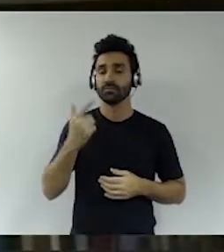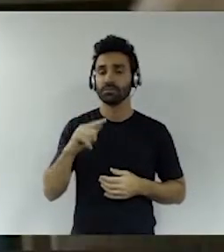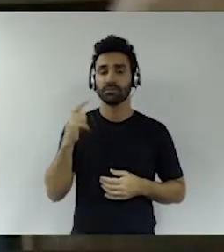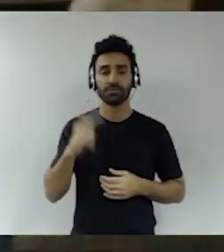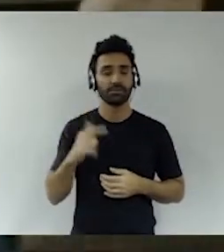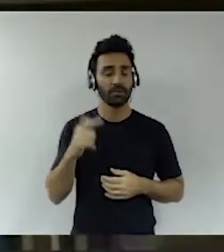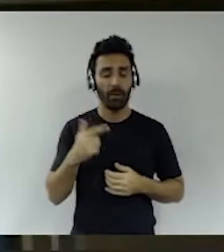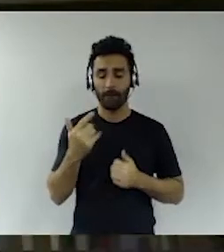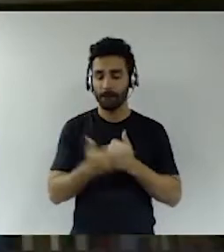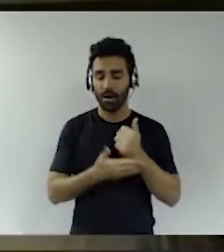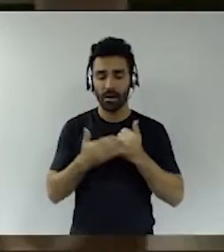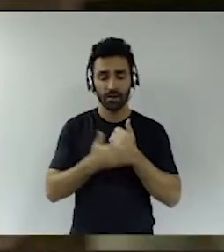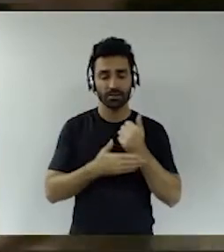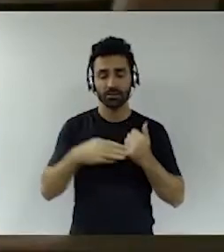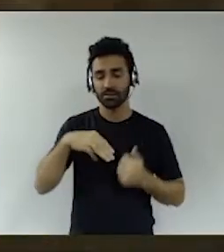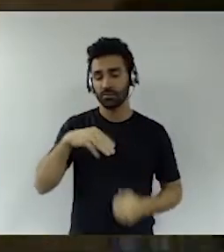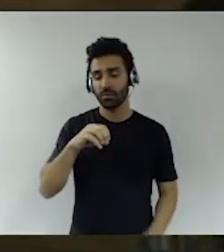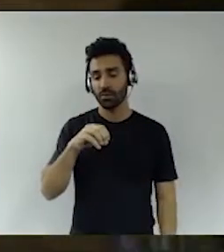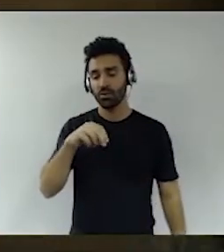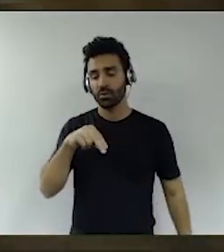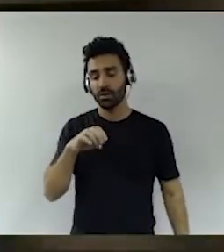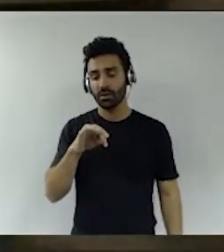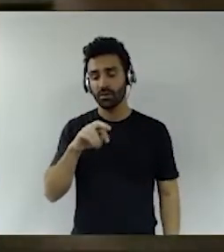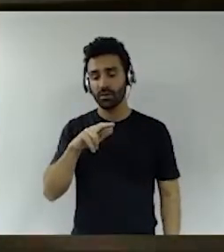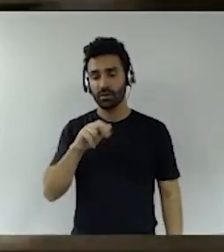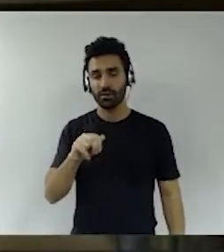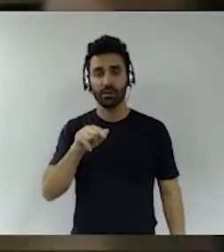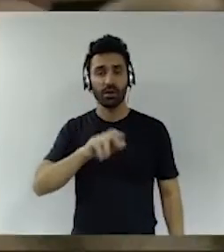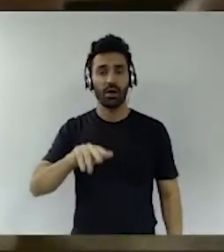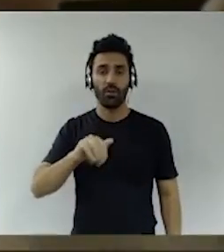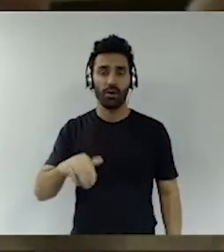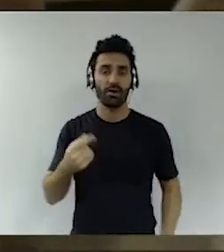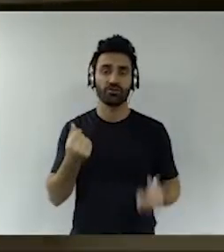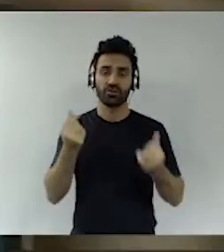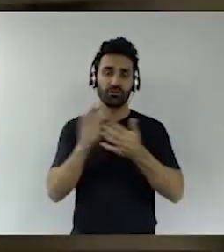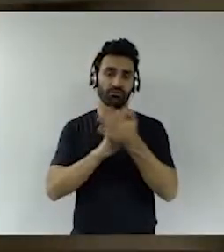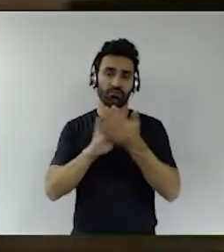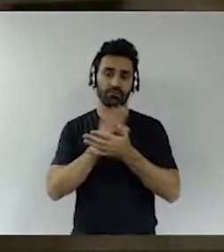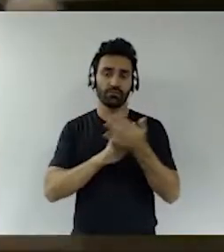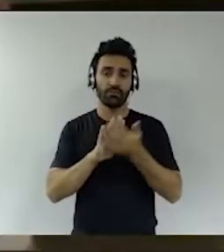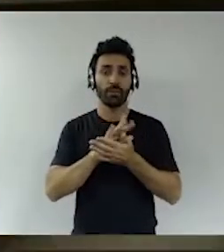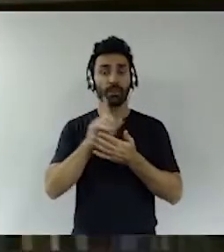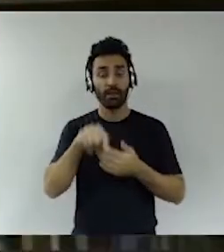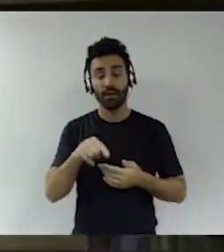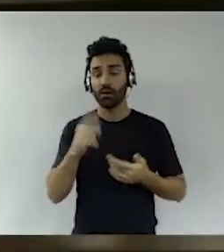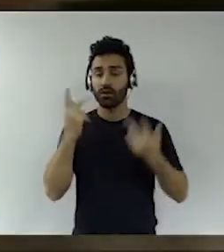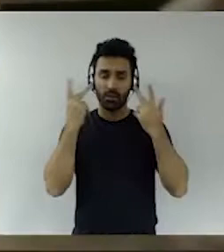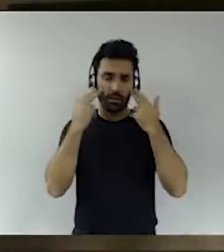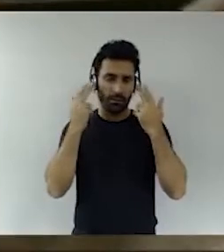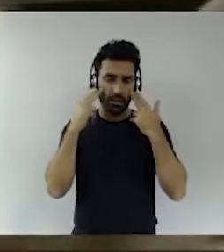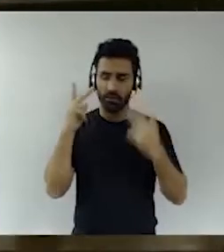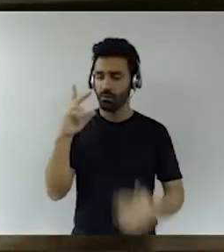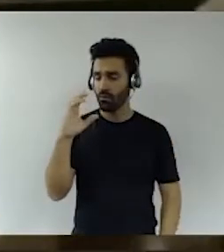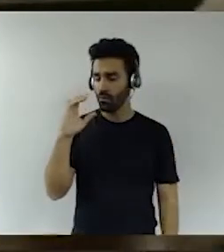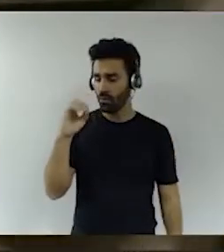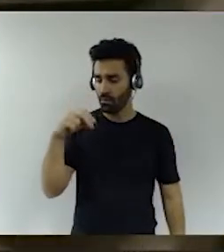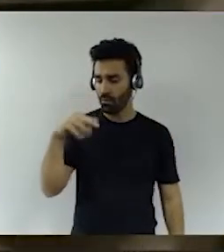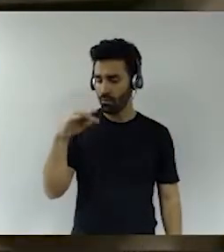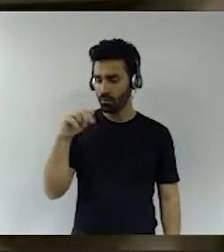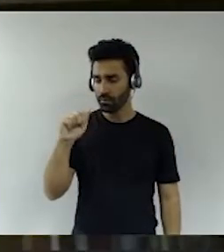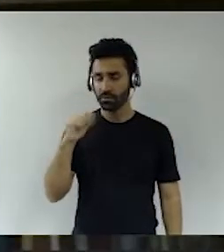da base monetária, ou seja, ela não é moeda, ela é denominada, ela é uma conta contábil, como as outras, denominada